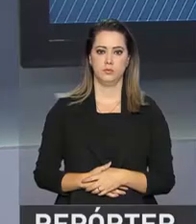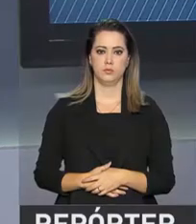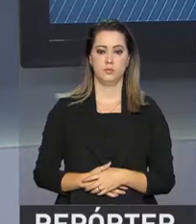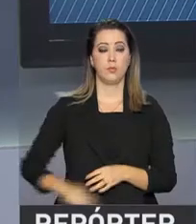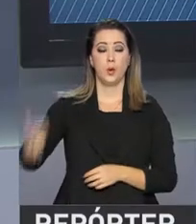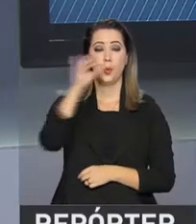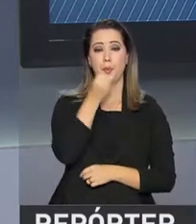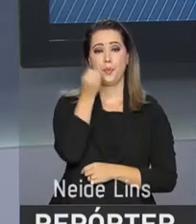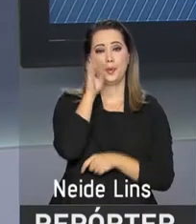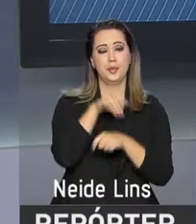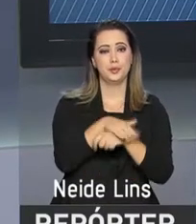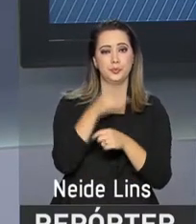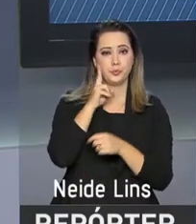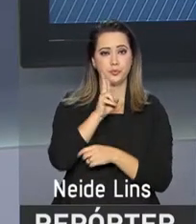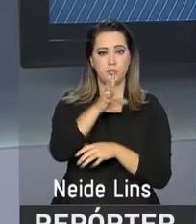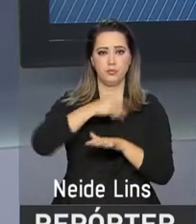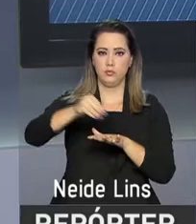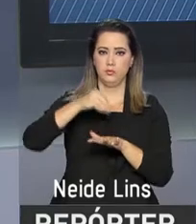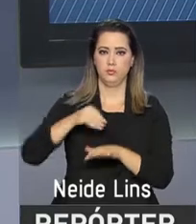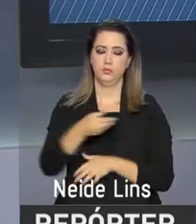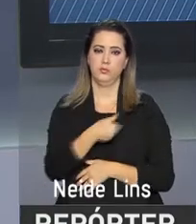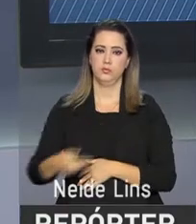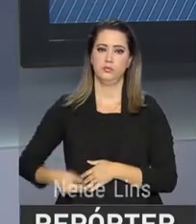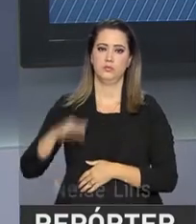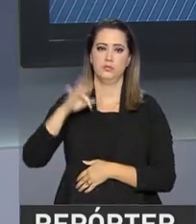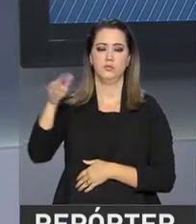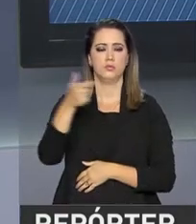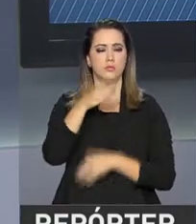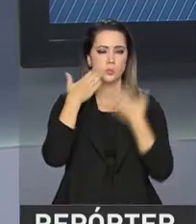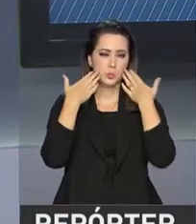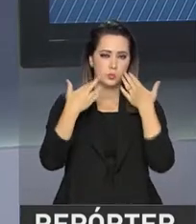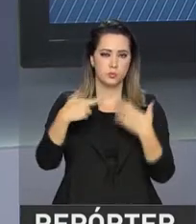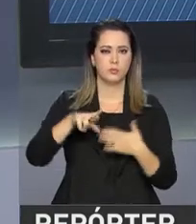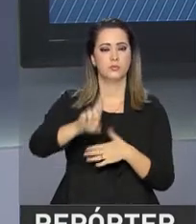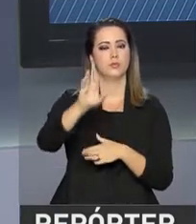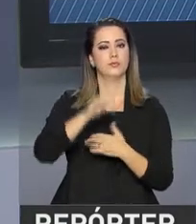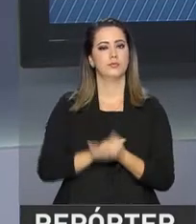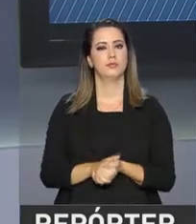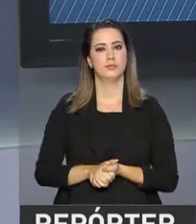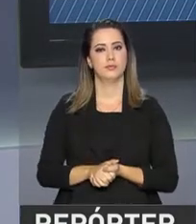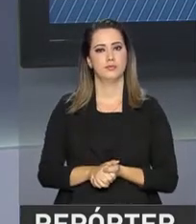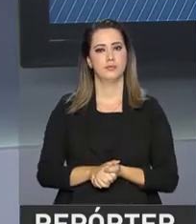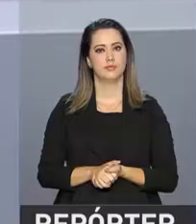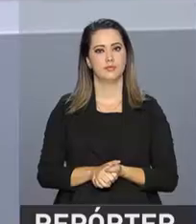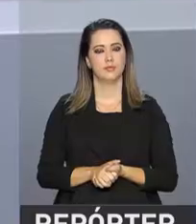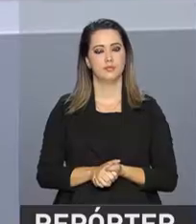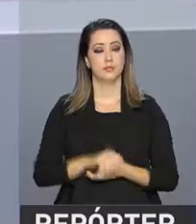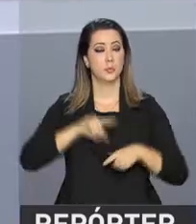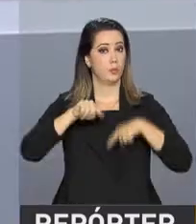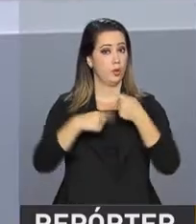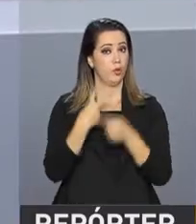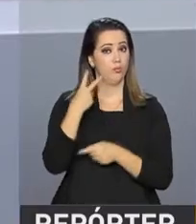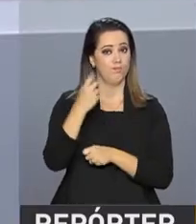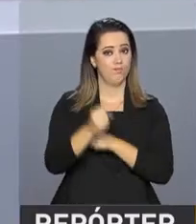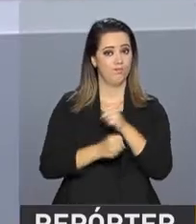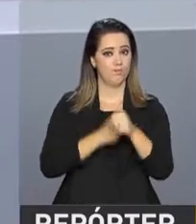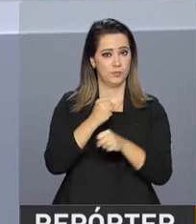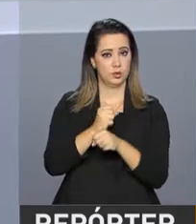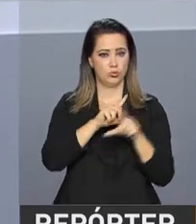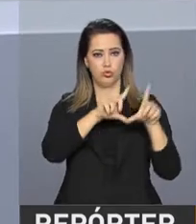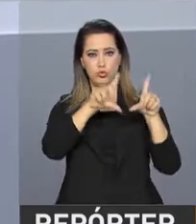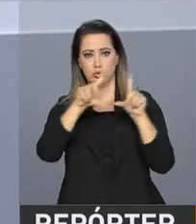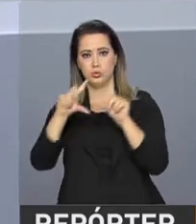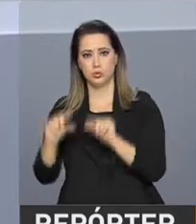Olá, boa noite. Acompanhe agora as notícias do governo federal em mais uma edição do Repórter NBR. Depois de 2 anos de